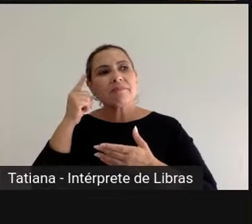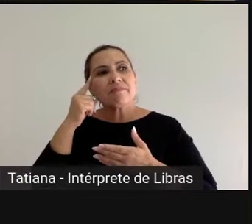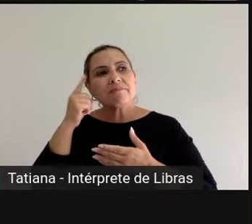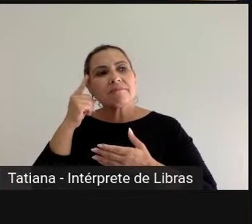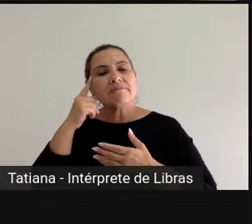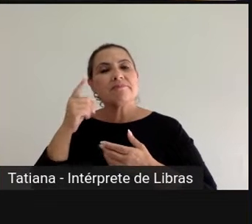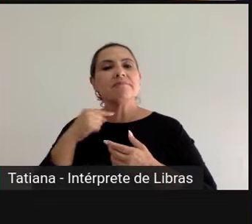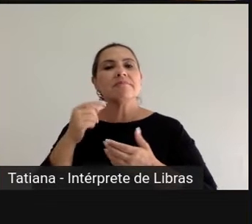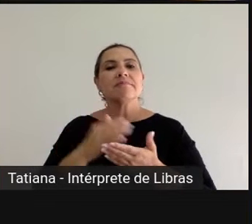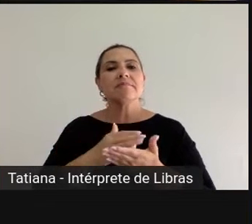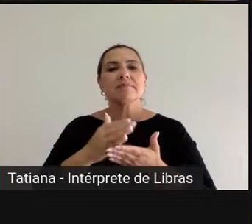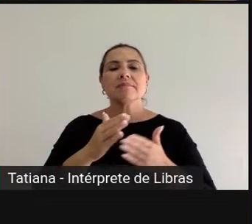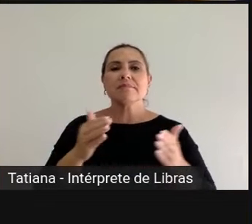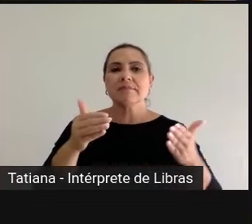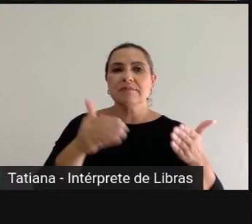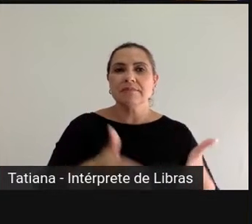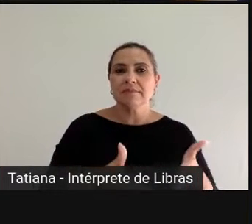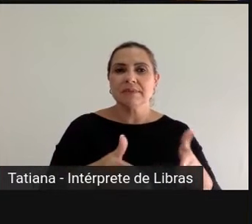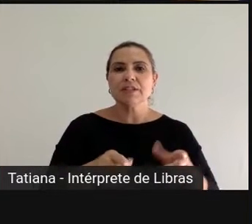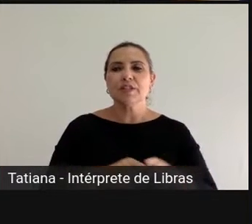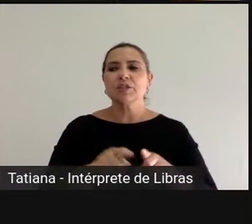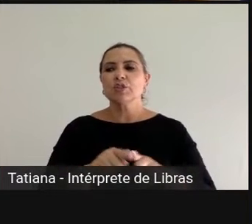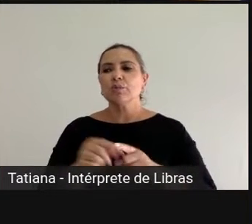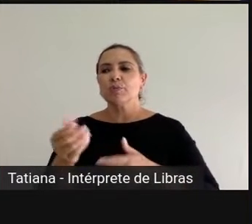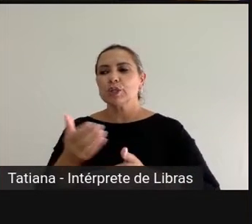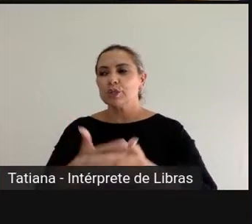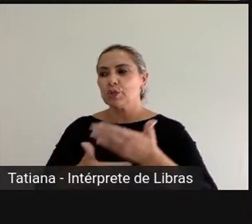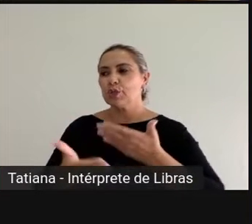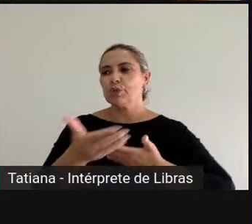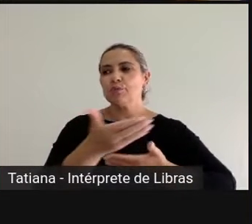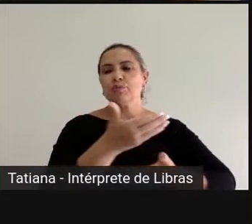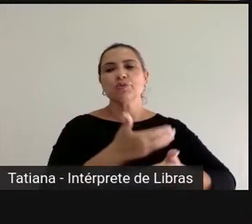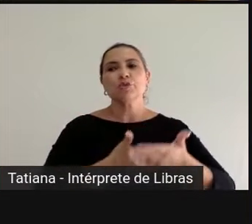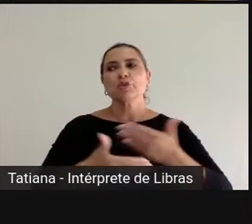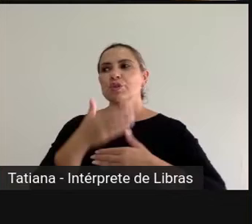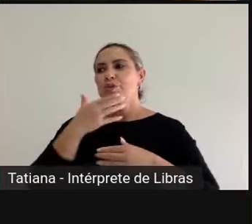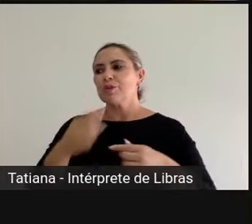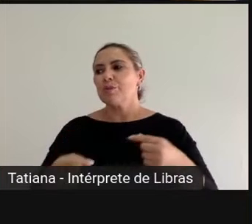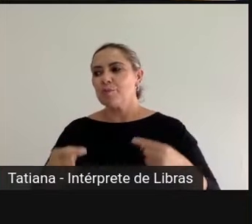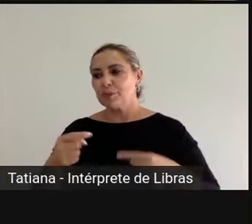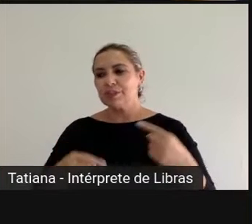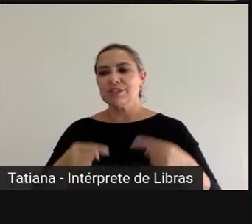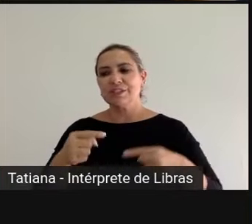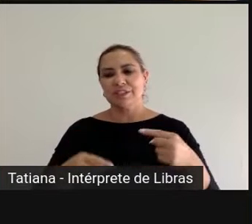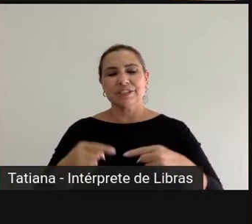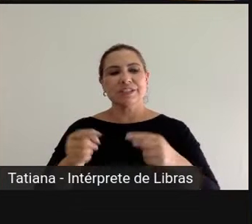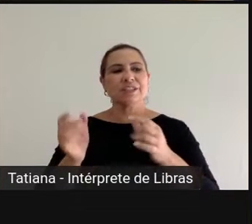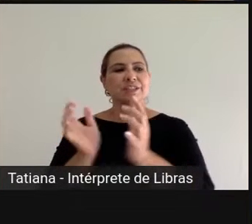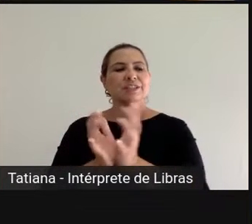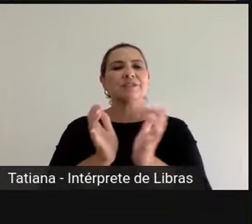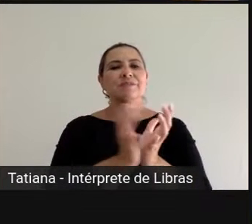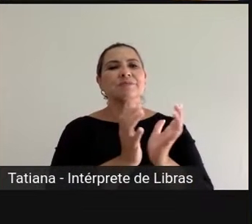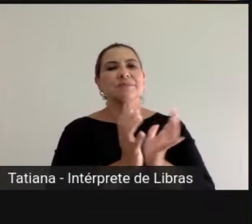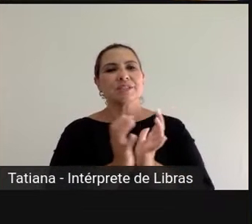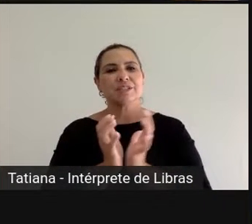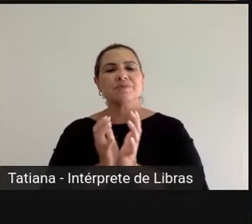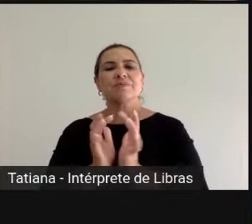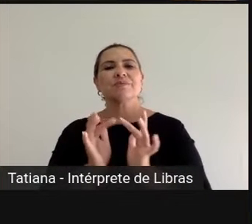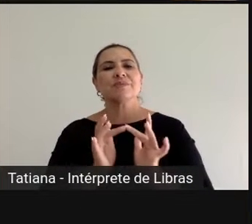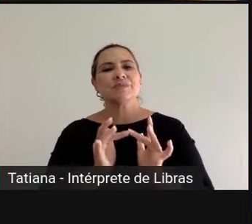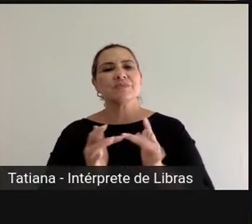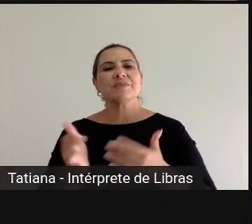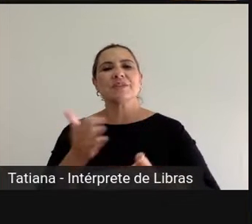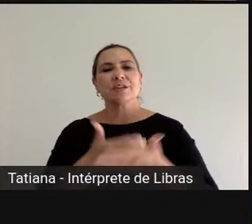a participação feminina nas esferas político-partidárias, ela é uma parte indissociável do